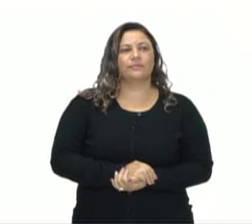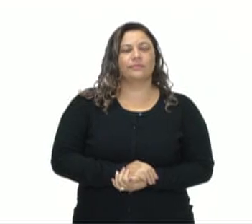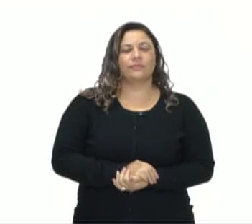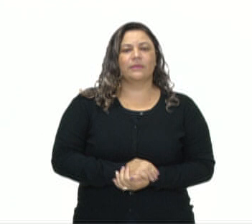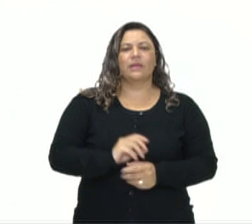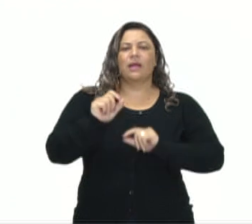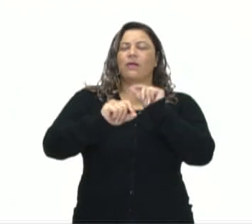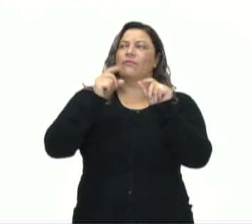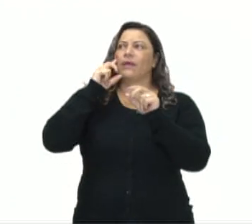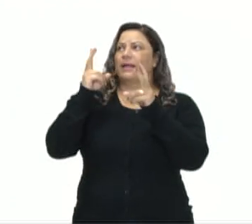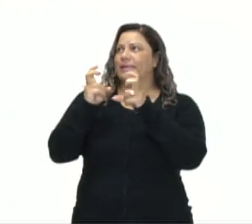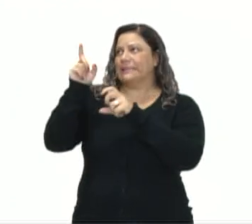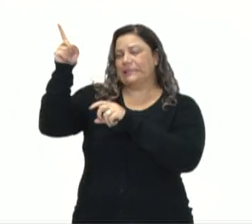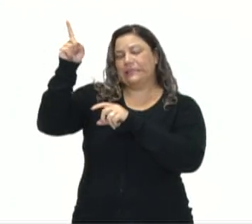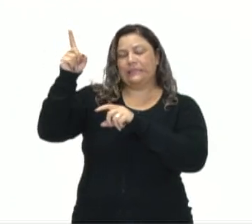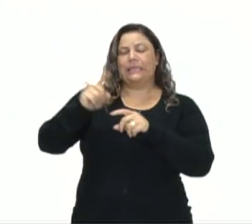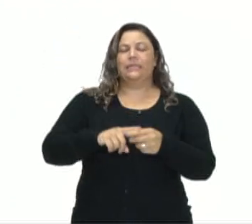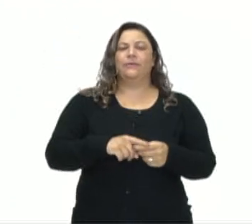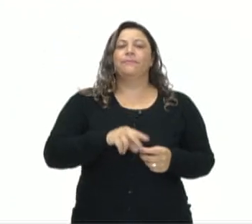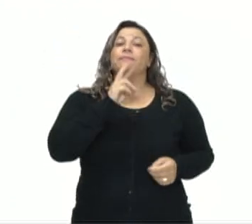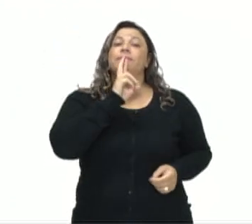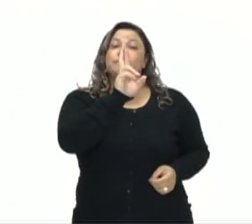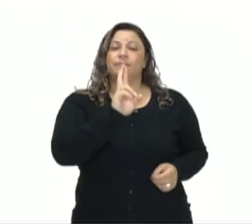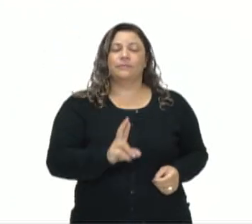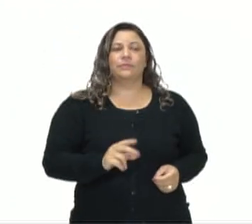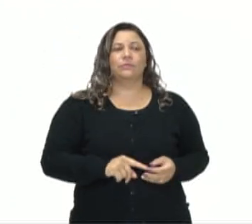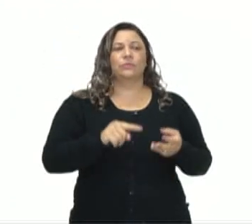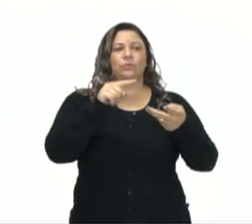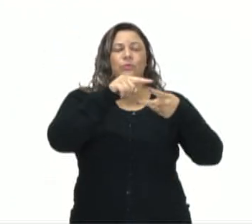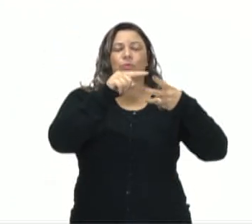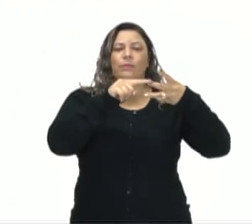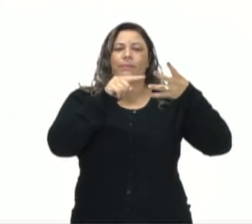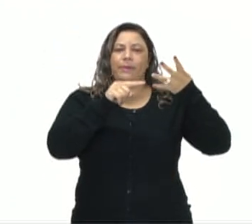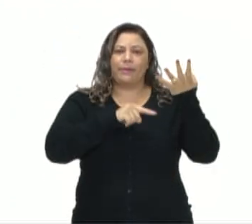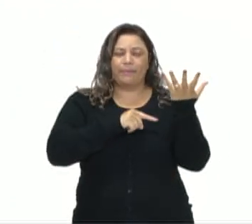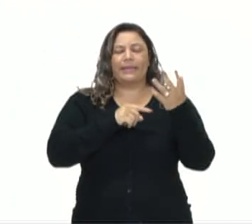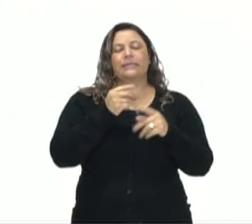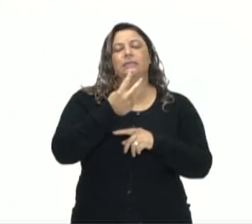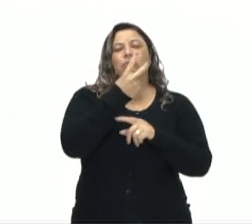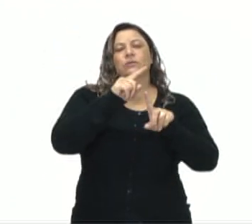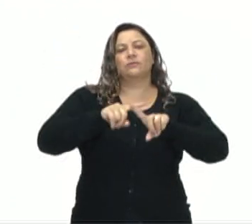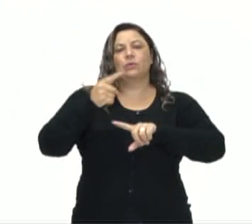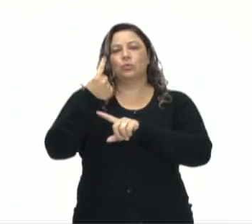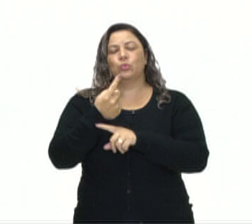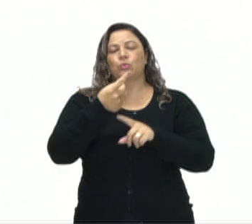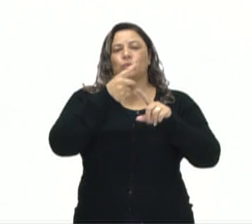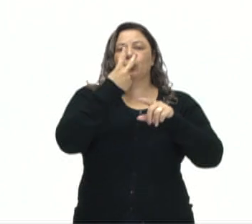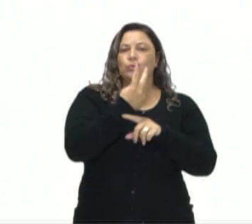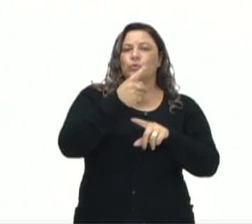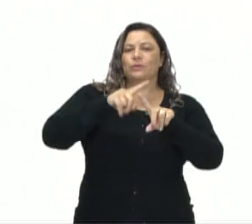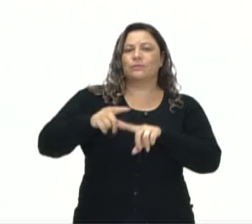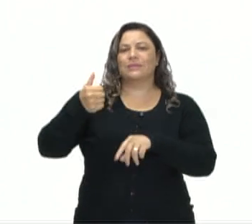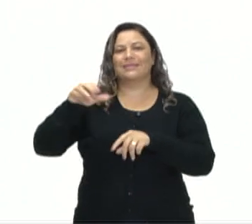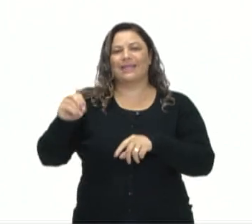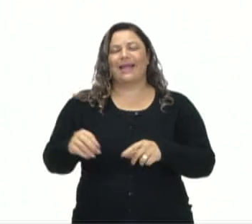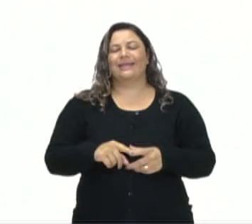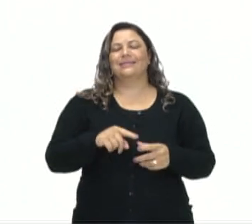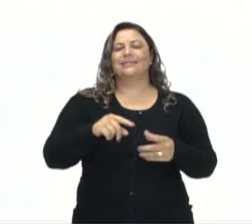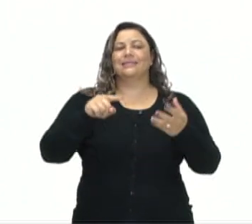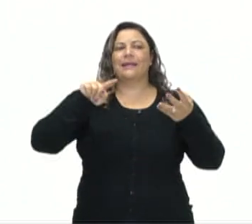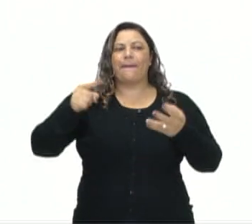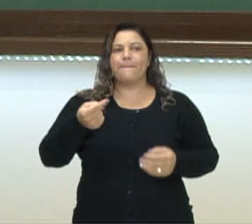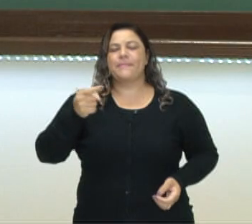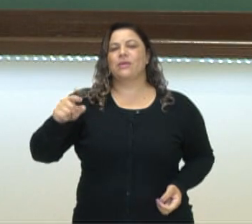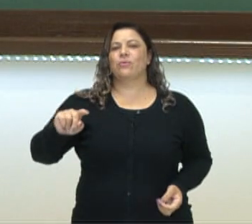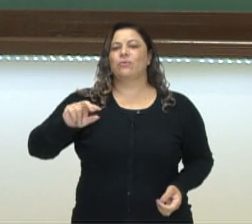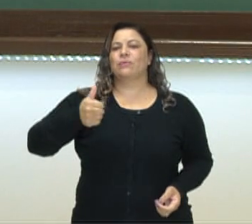as operações e observe o padrão. 2 vezes 1, 2 vezes 10, 2 vezes 100, 2 vezes 1000 e 2